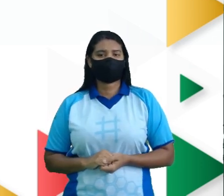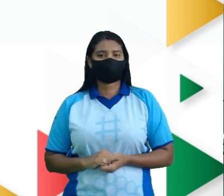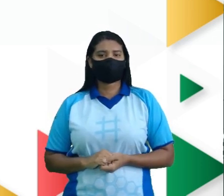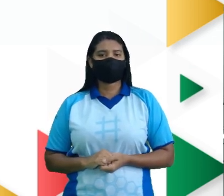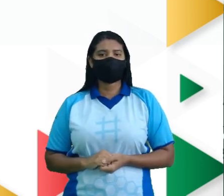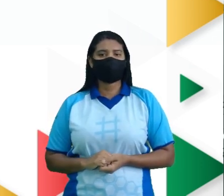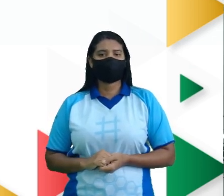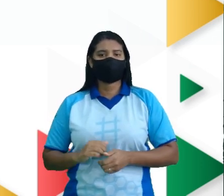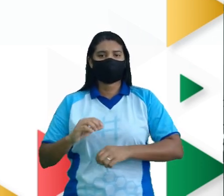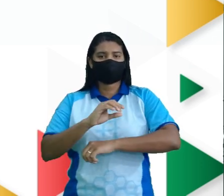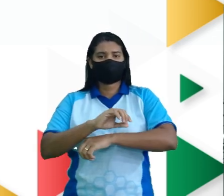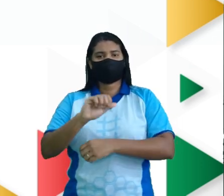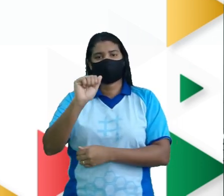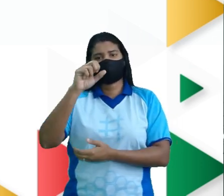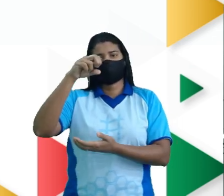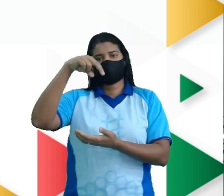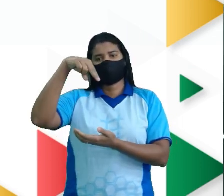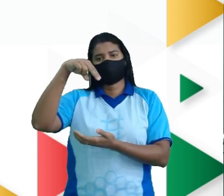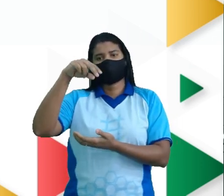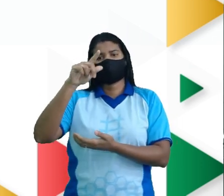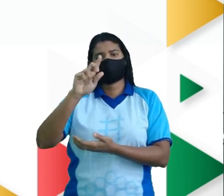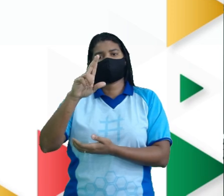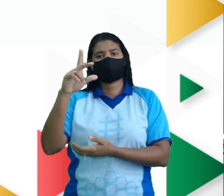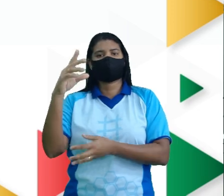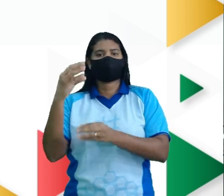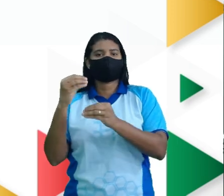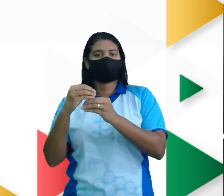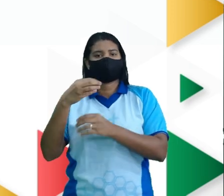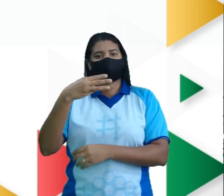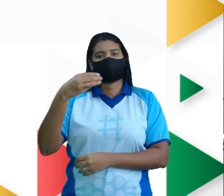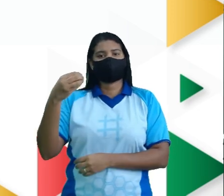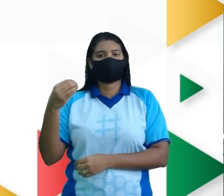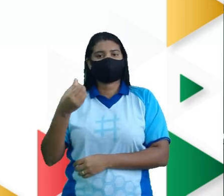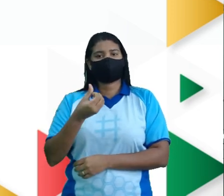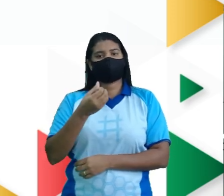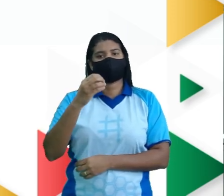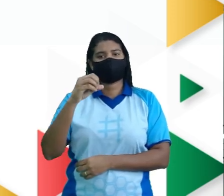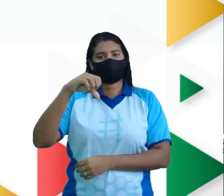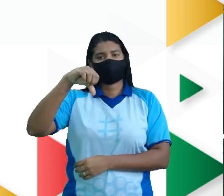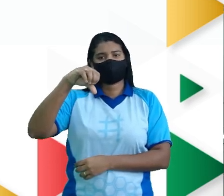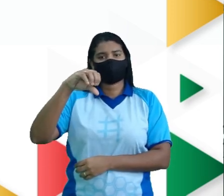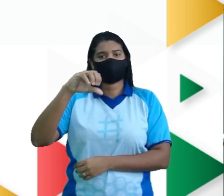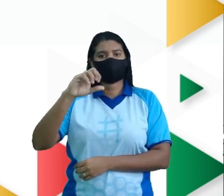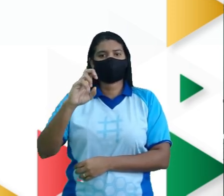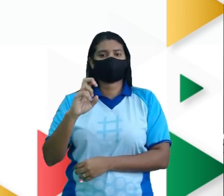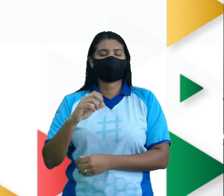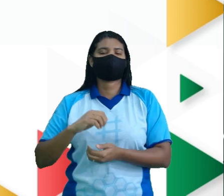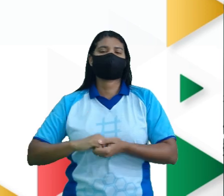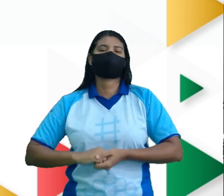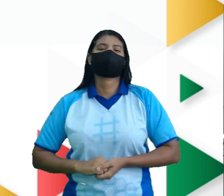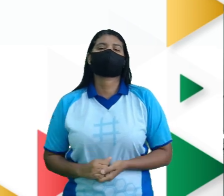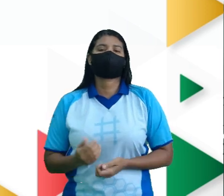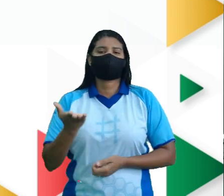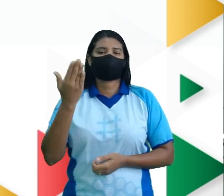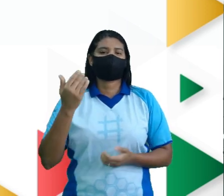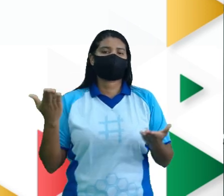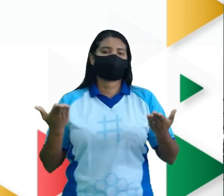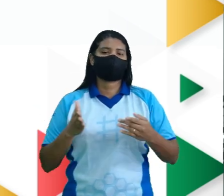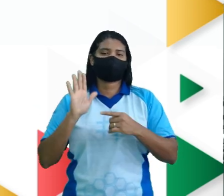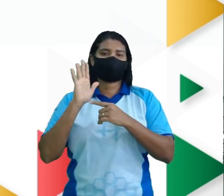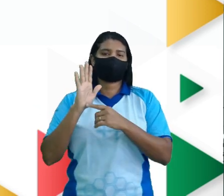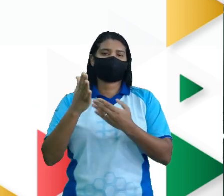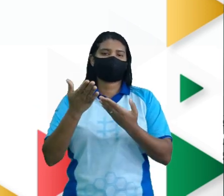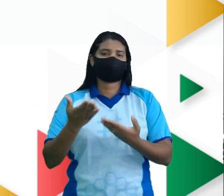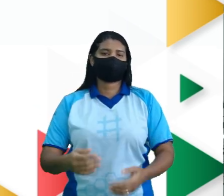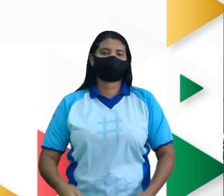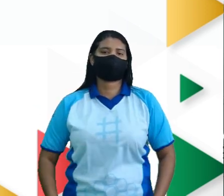ângulos notáveis, 30, 60, 45 e 90. Tá? Vem comigo agora que eu vou te mostrar outros.